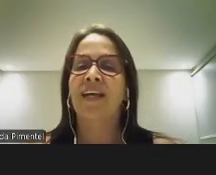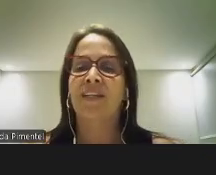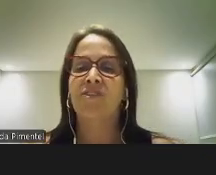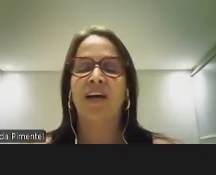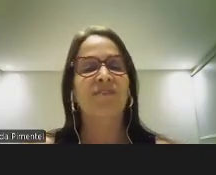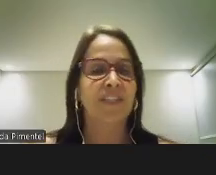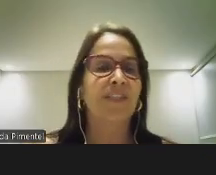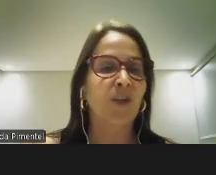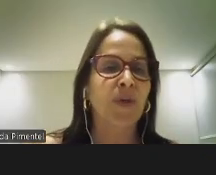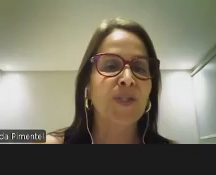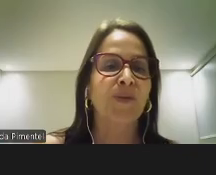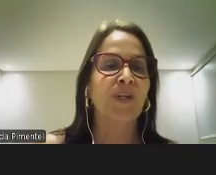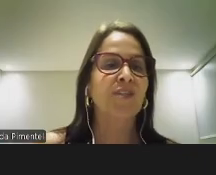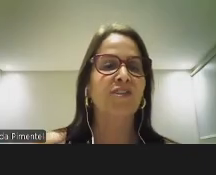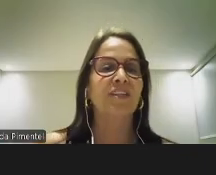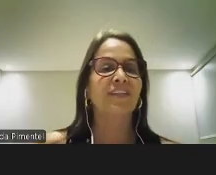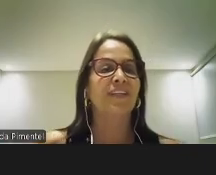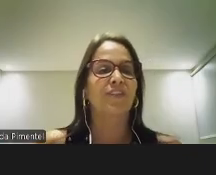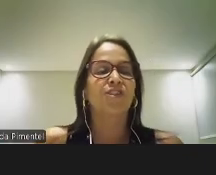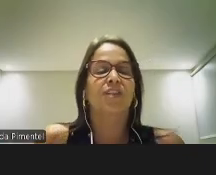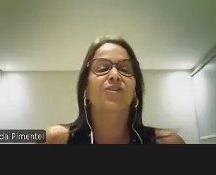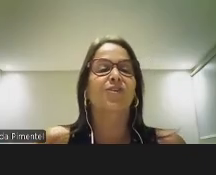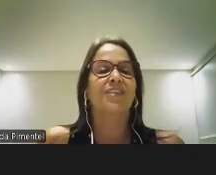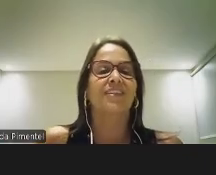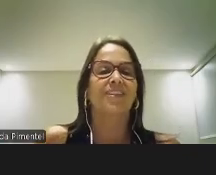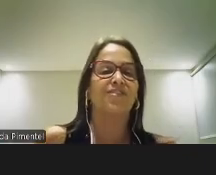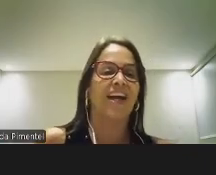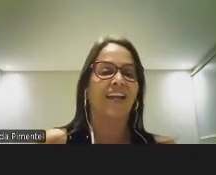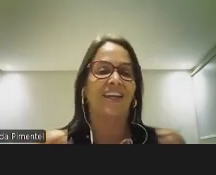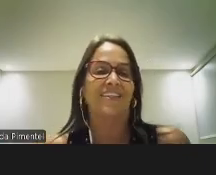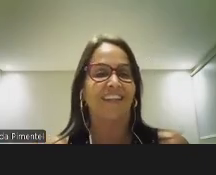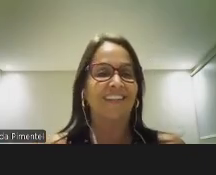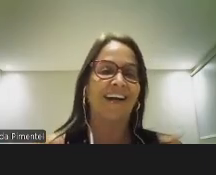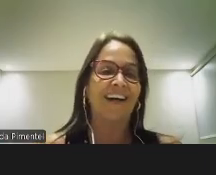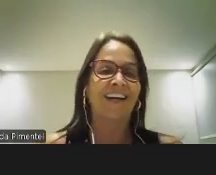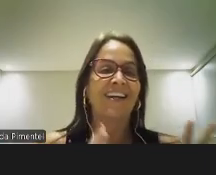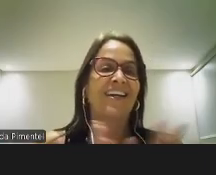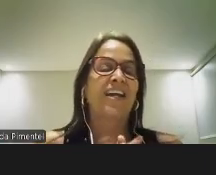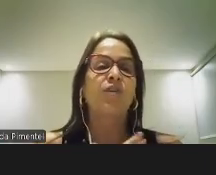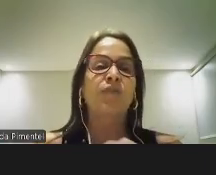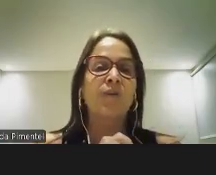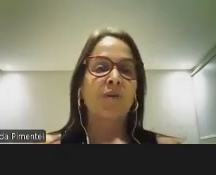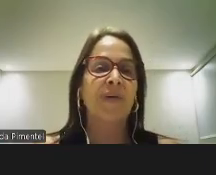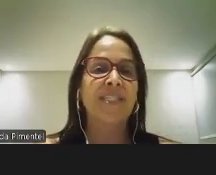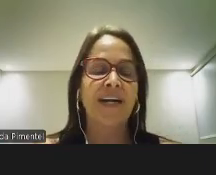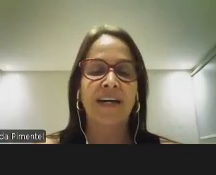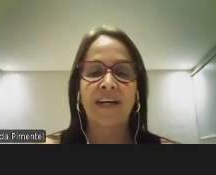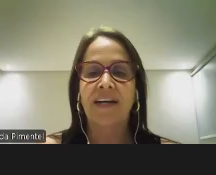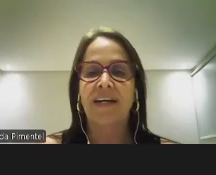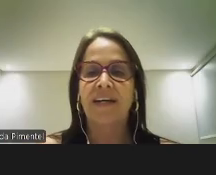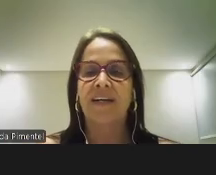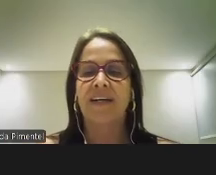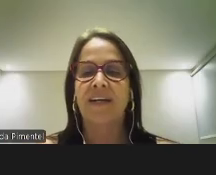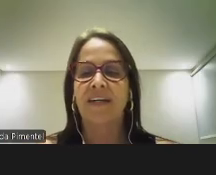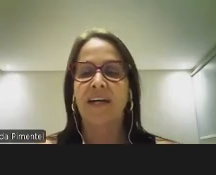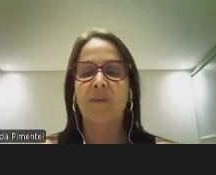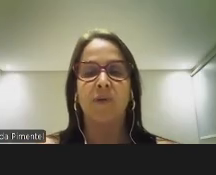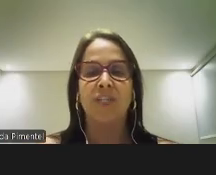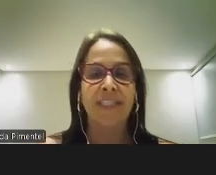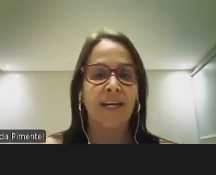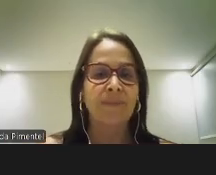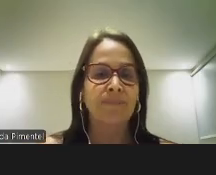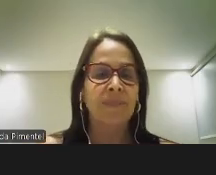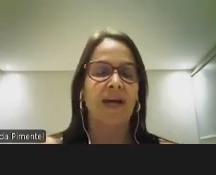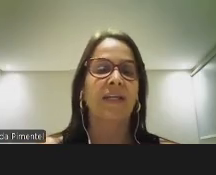tendo aceitado já 25 pessoas e estando conseguindo falar e aceitar, eu vou começar